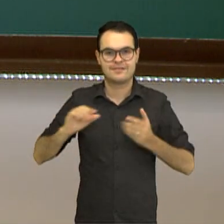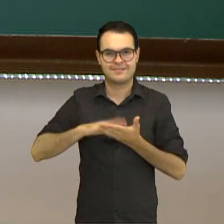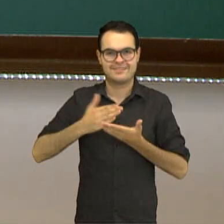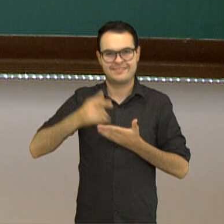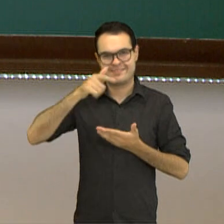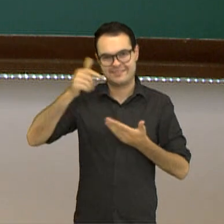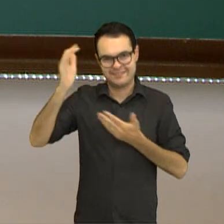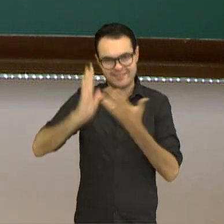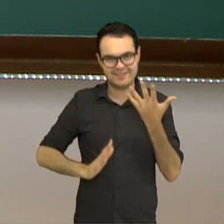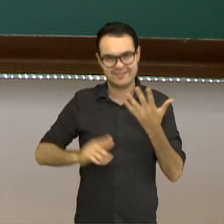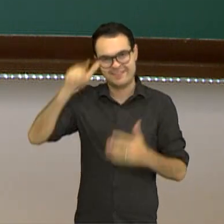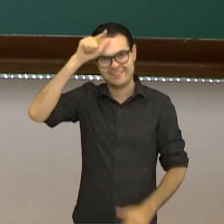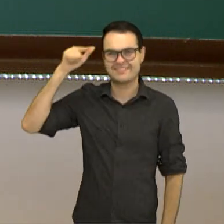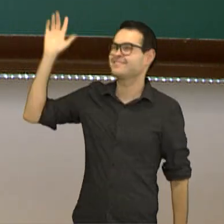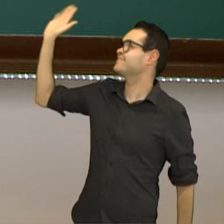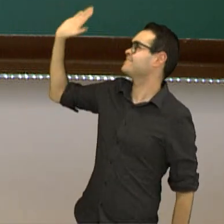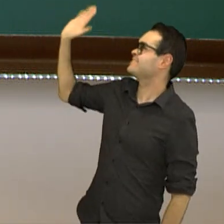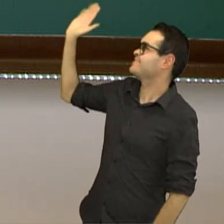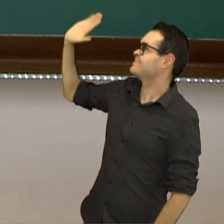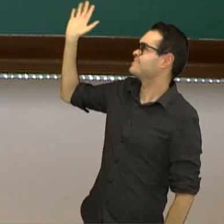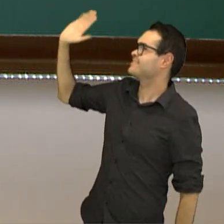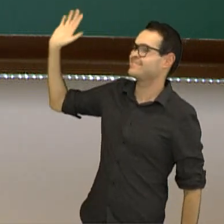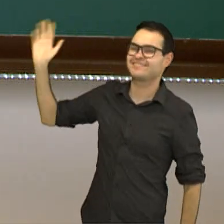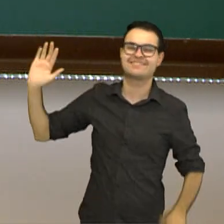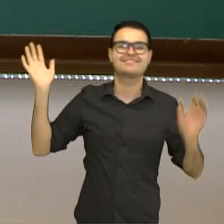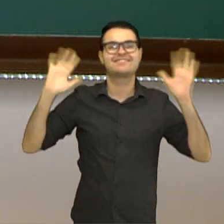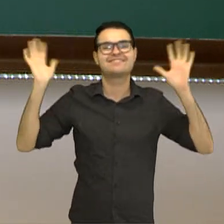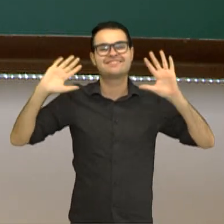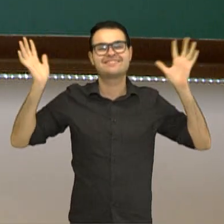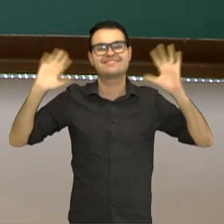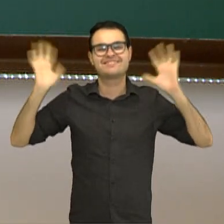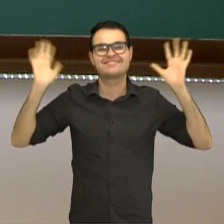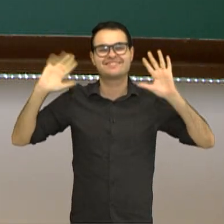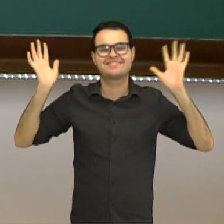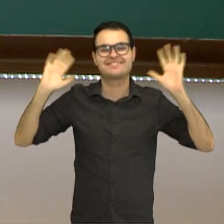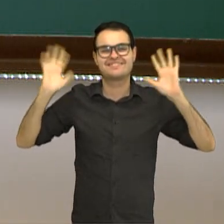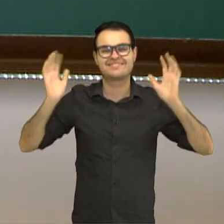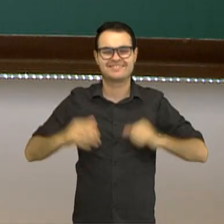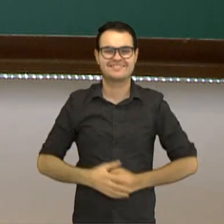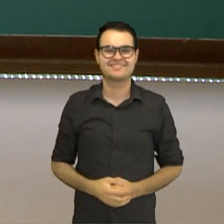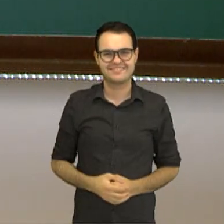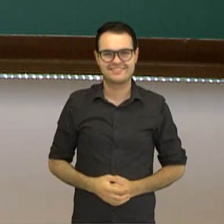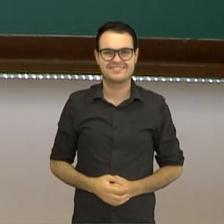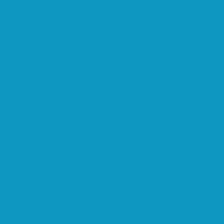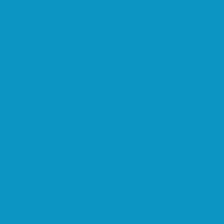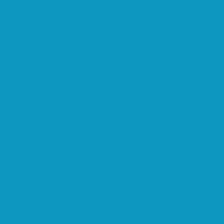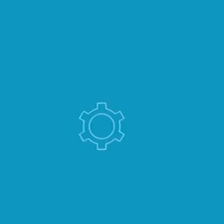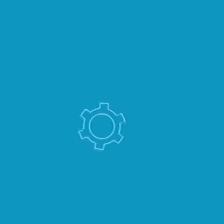intérprete de Libras, Luiz! Say bye-bye for the students!